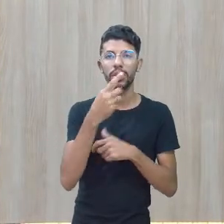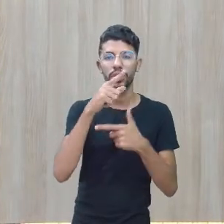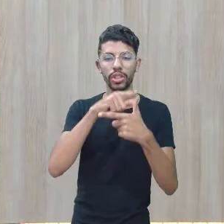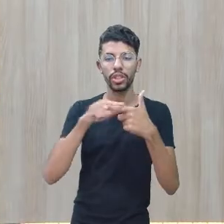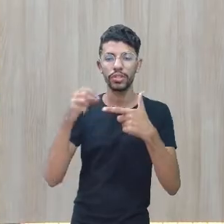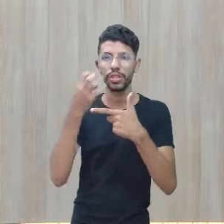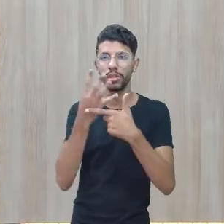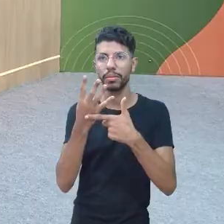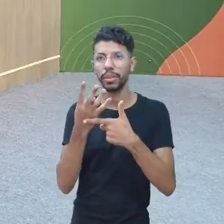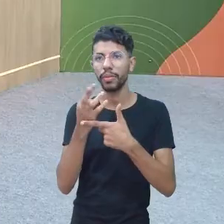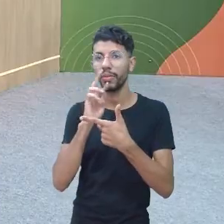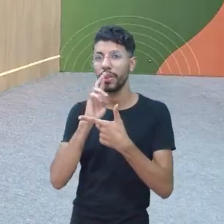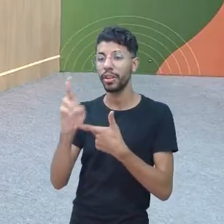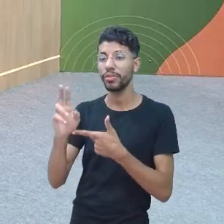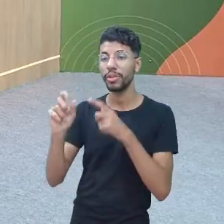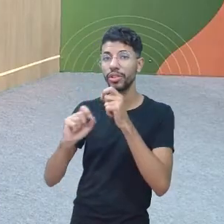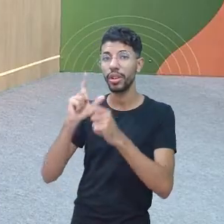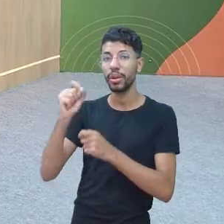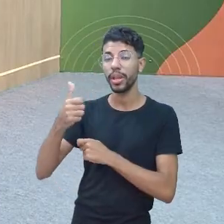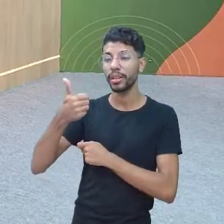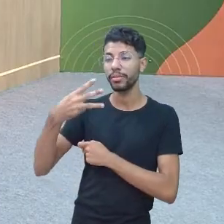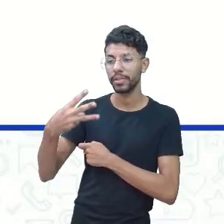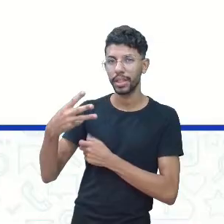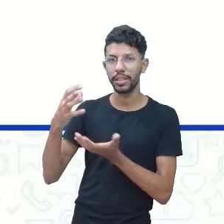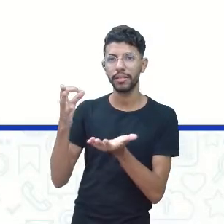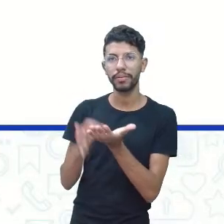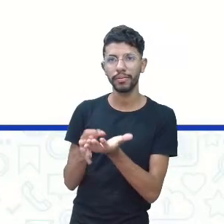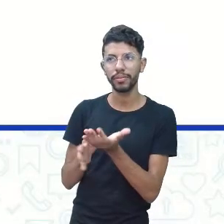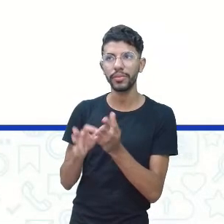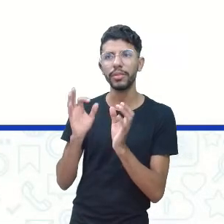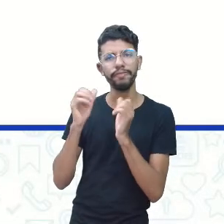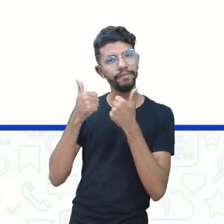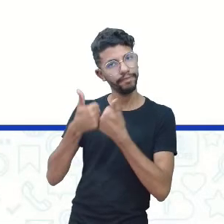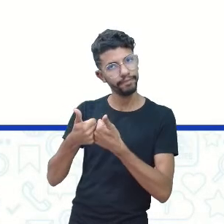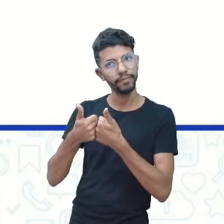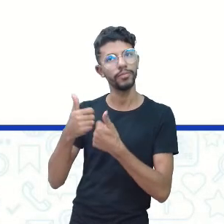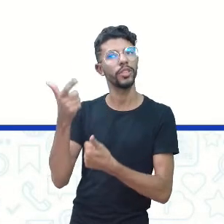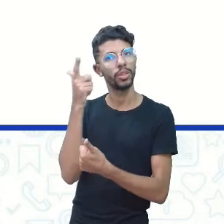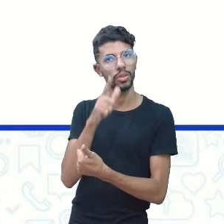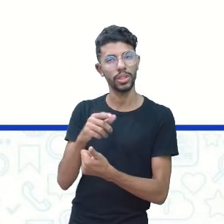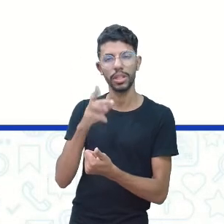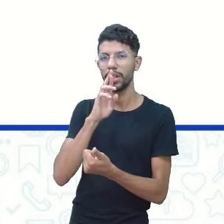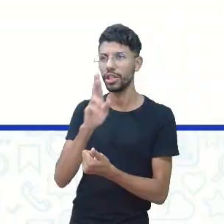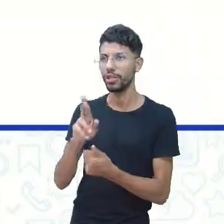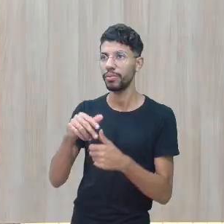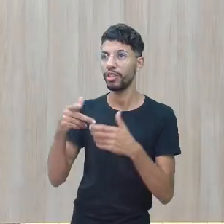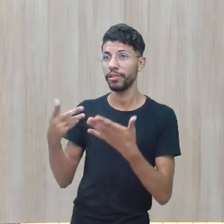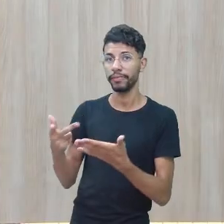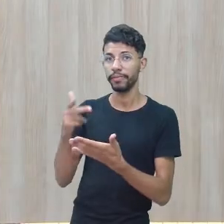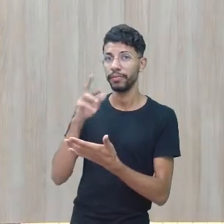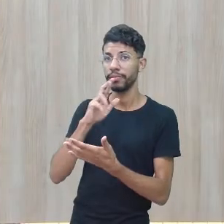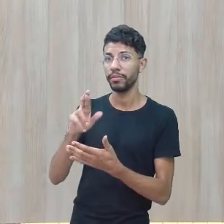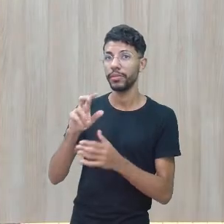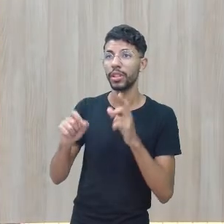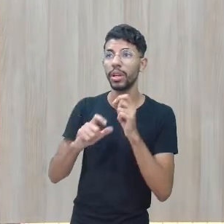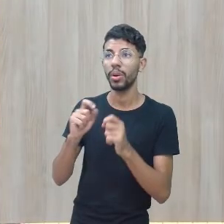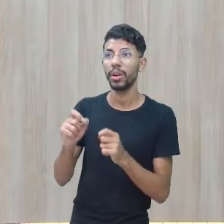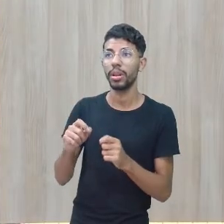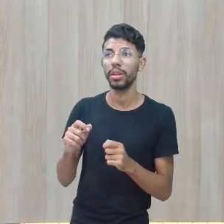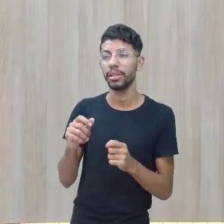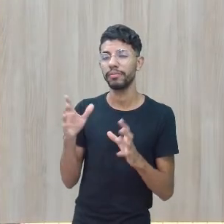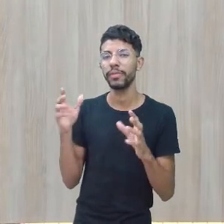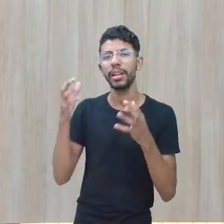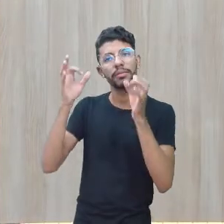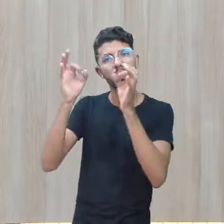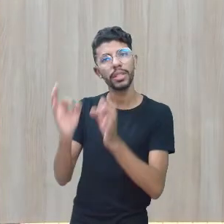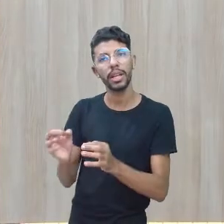que vai dar 13 figurinhas. Beleza. Cheguei numa resposta e essa resposta inicialmente ela está certa de